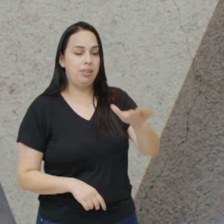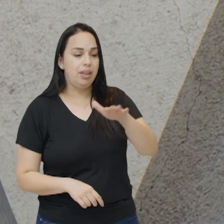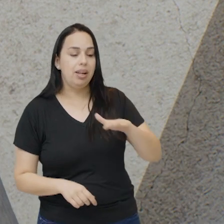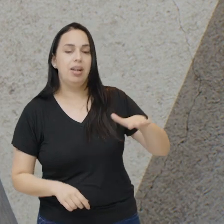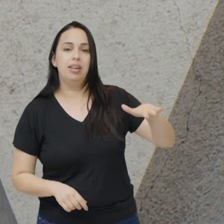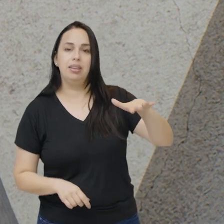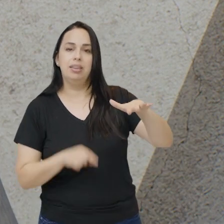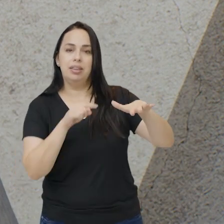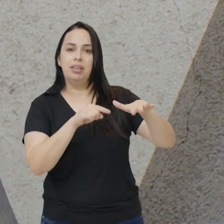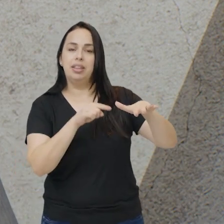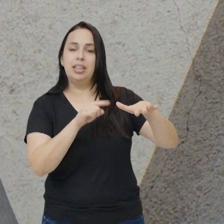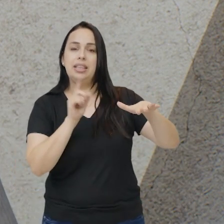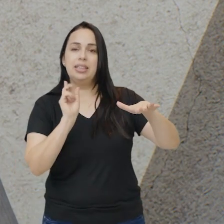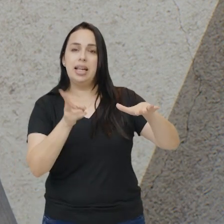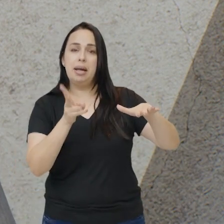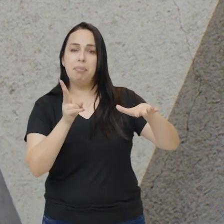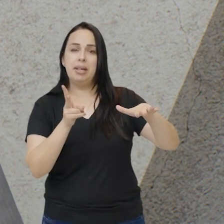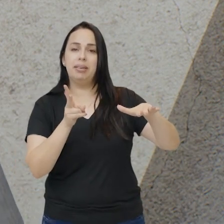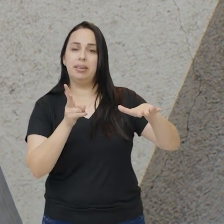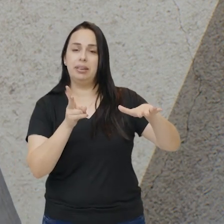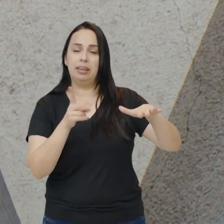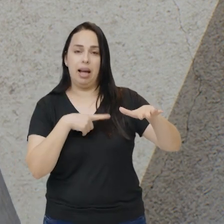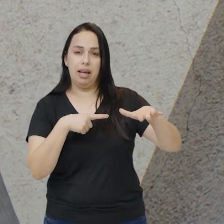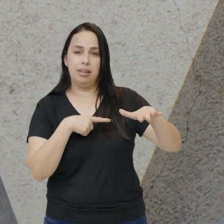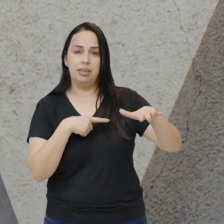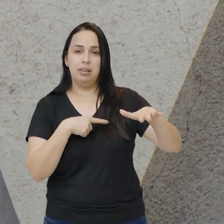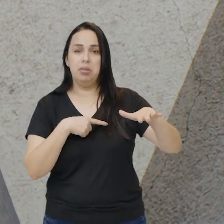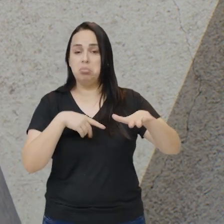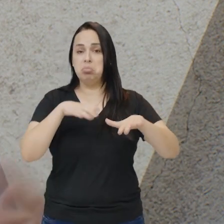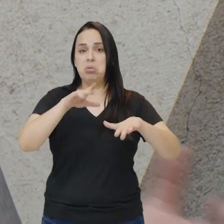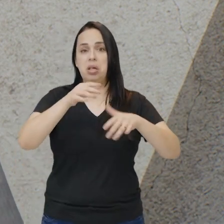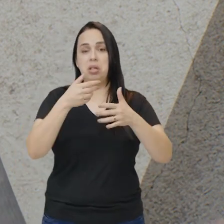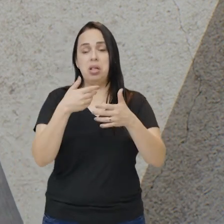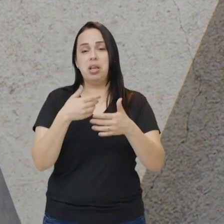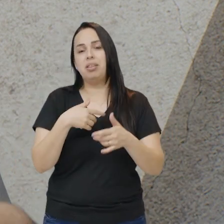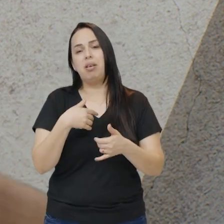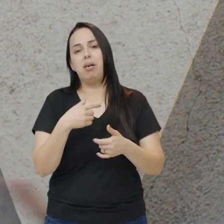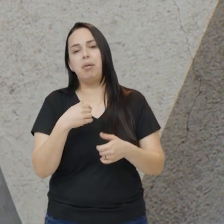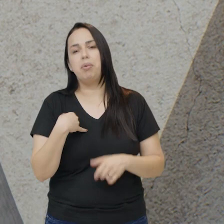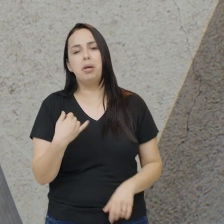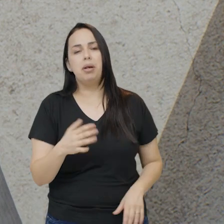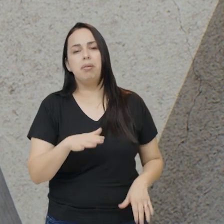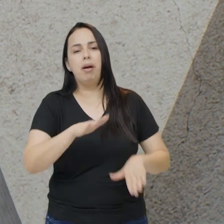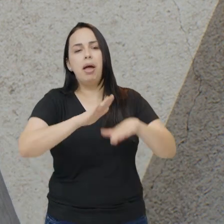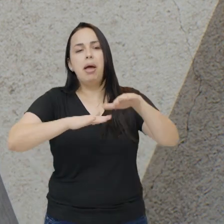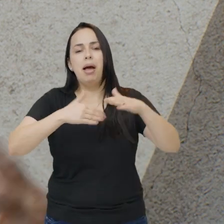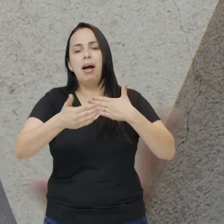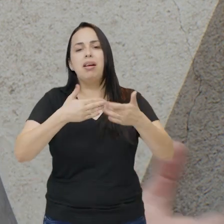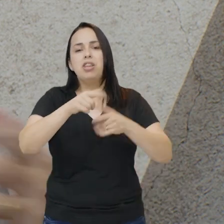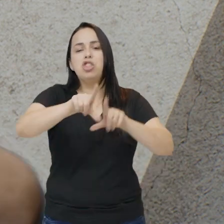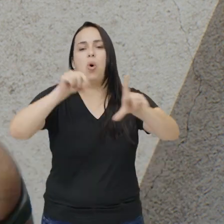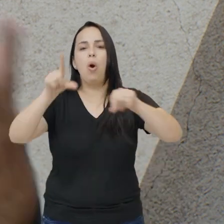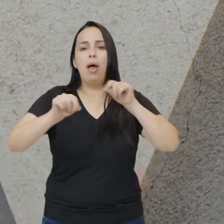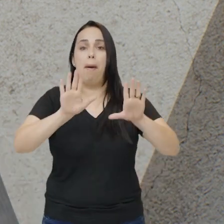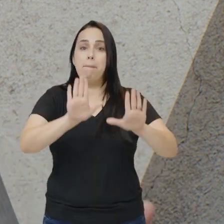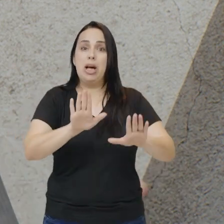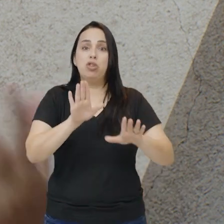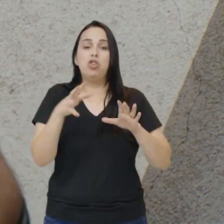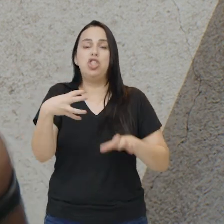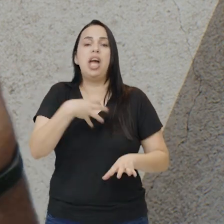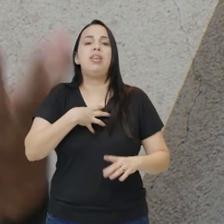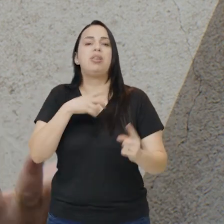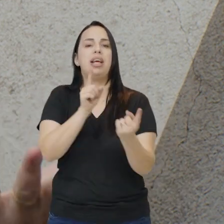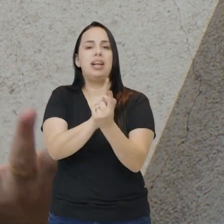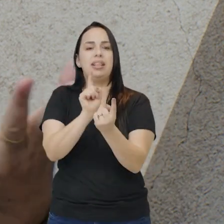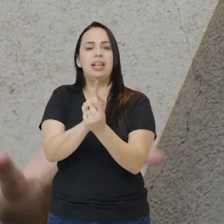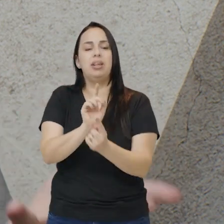dos setores mais inclusivos que a gente tem, né? Não importa suas escolhas, suas necessidades como pessoa, importa o que você está